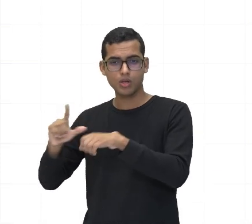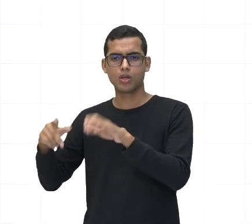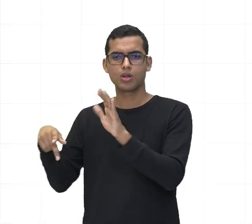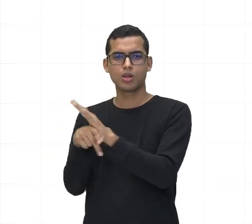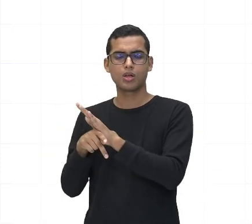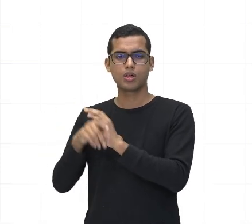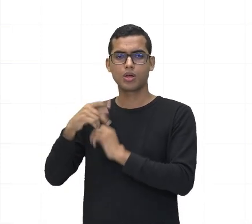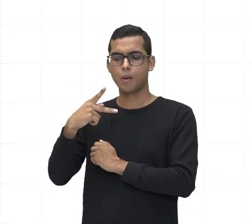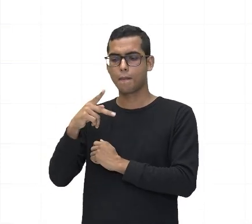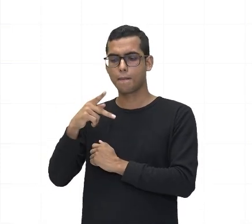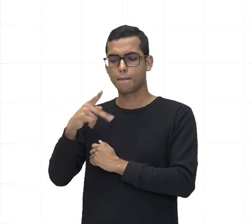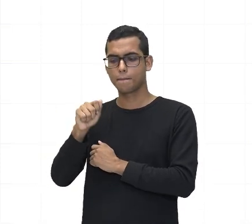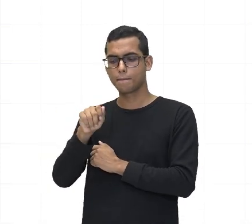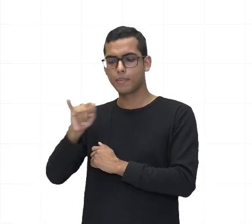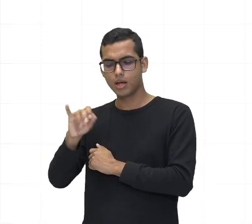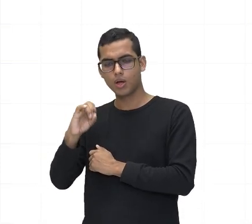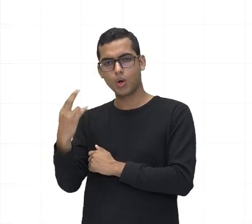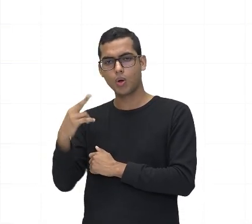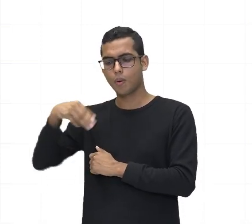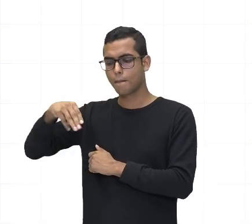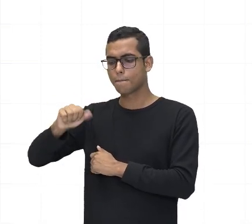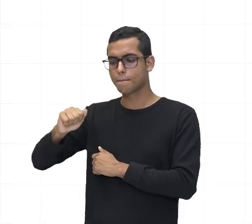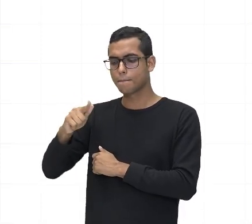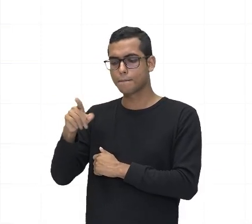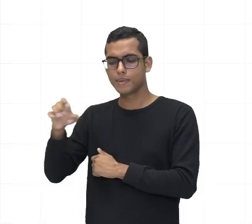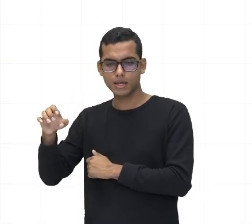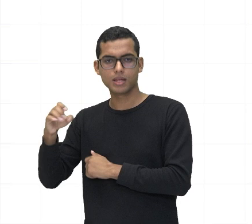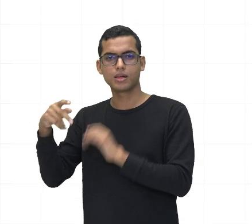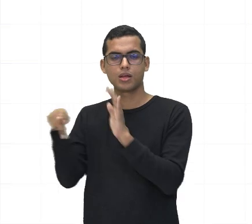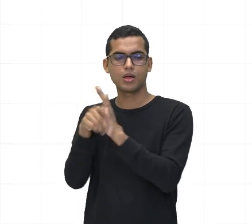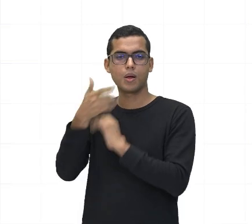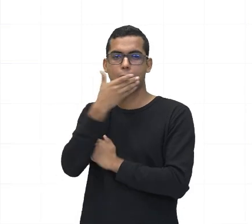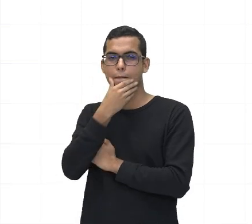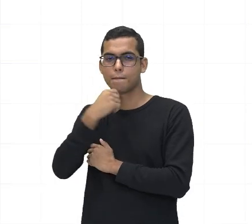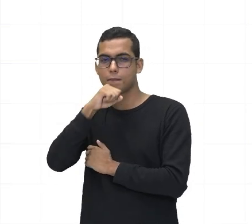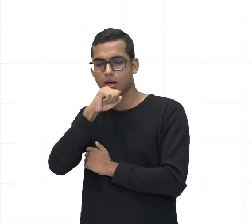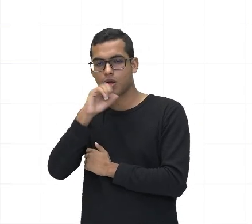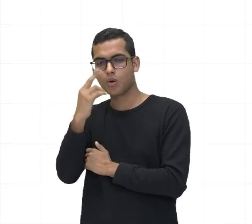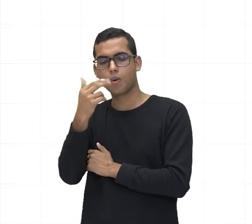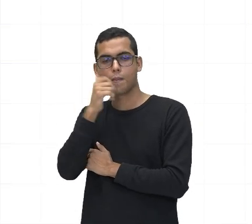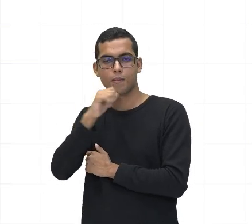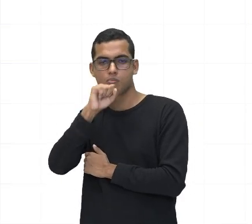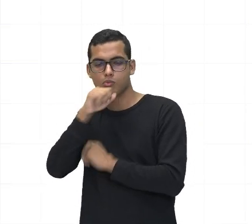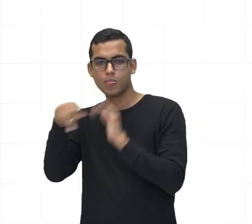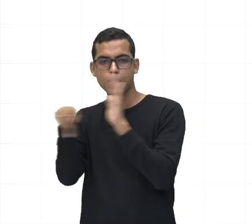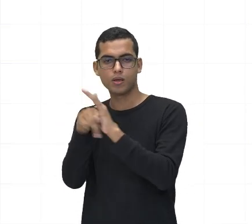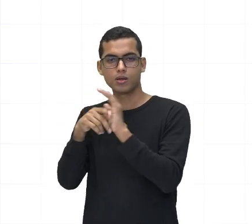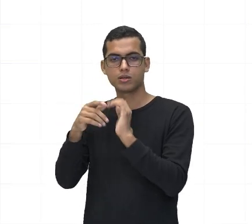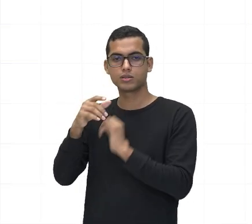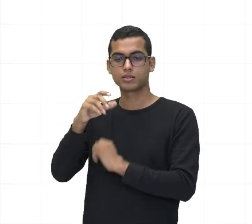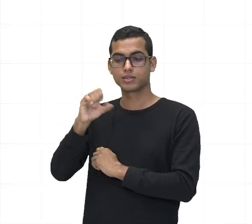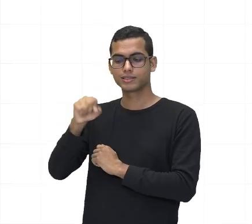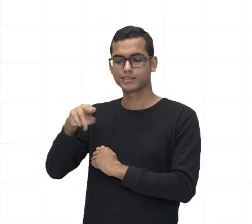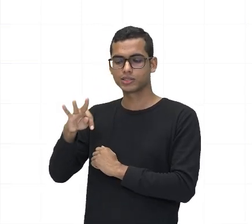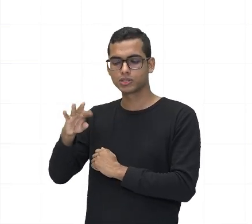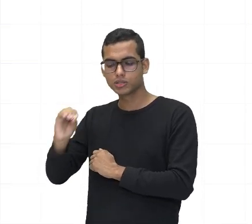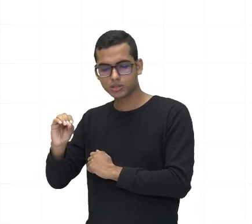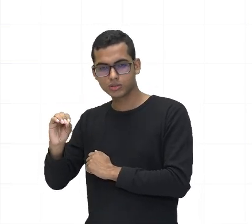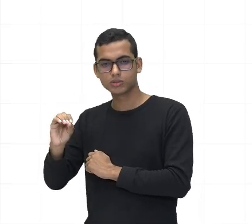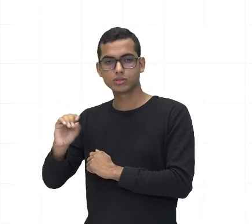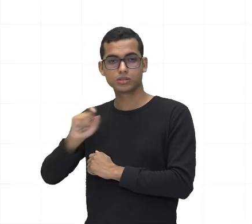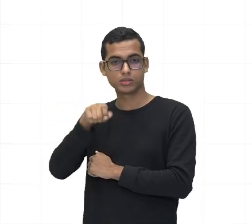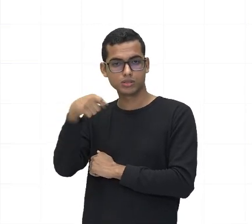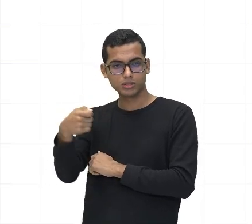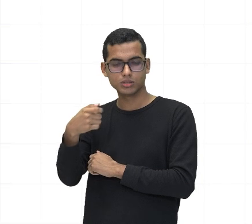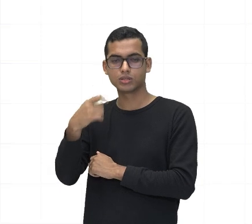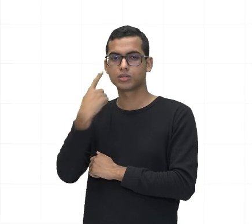de santo, que são os líderes religiosos, né, na linguagem Yorubá, chamados de Babalorixá, o pai de santo,